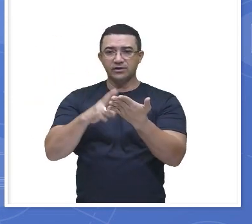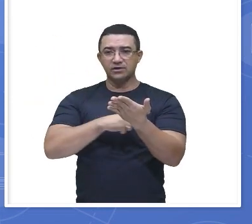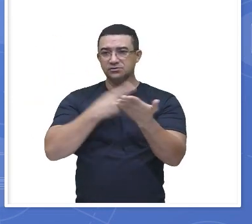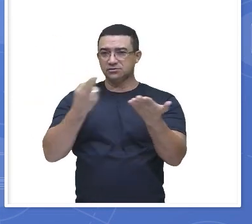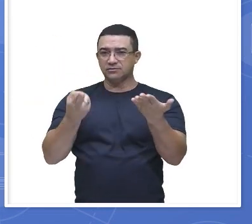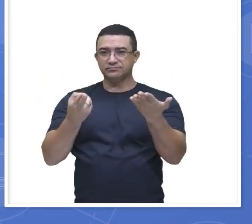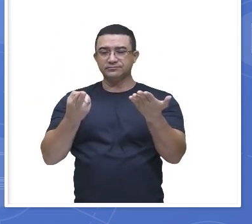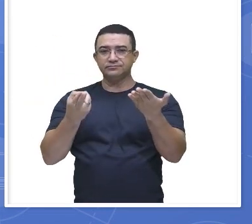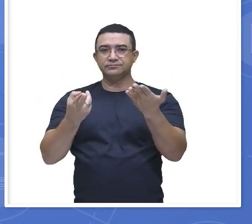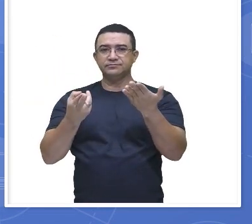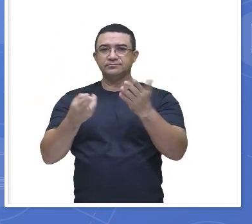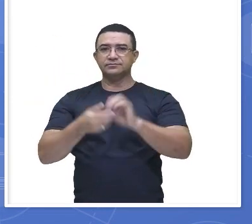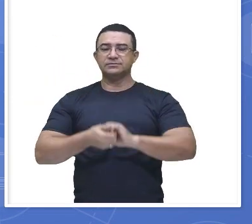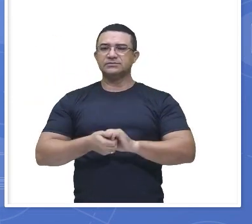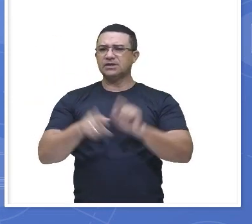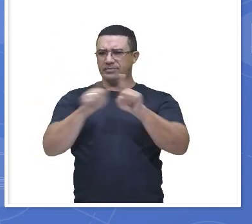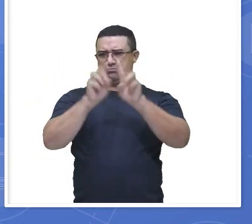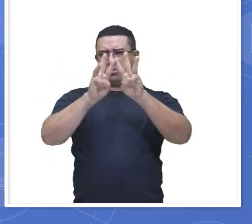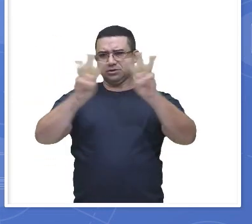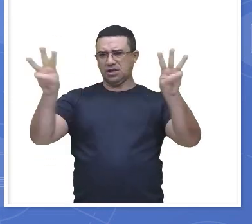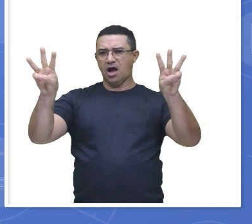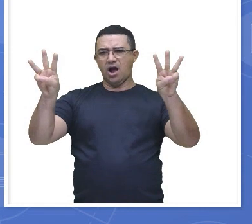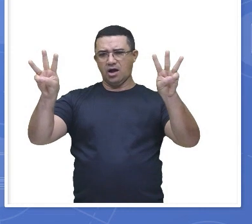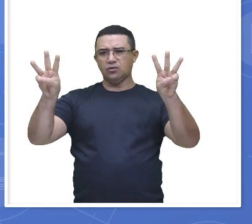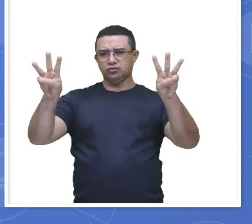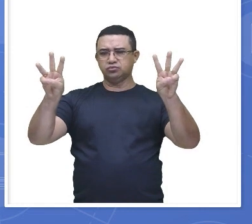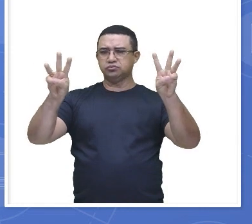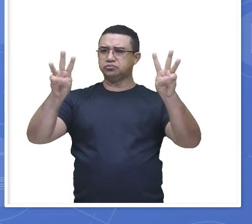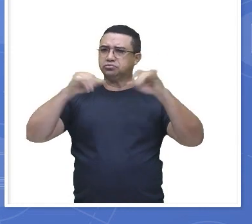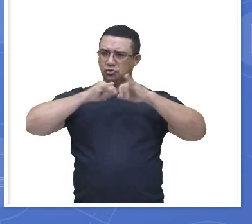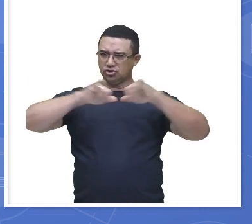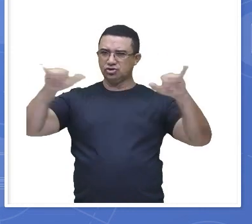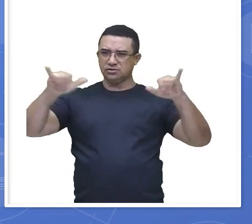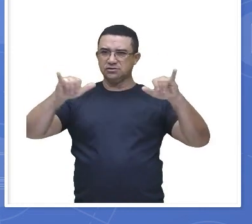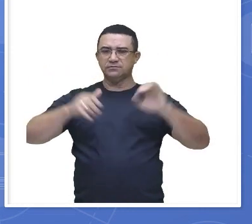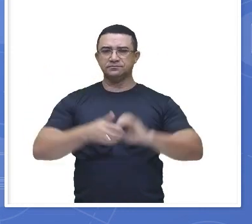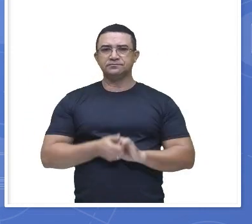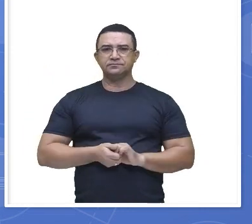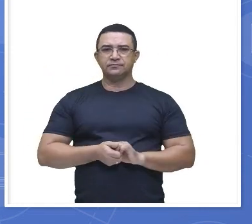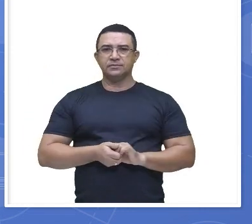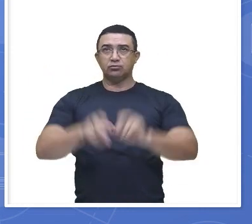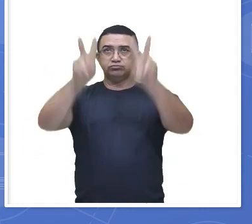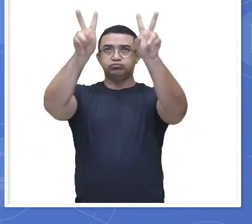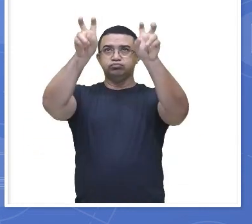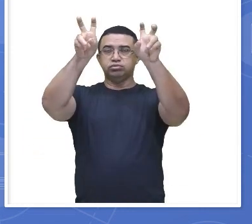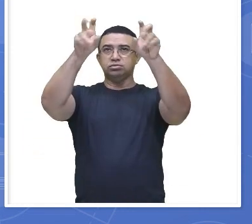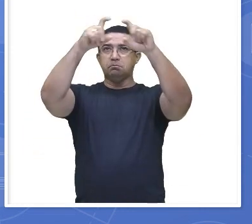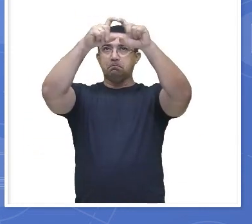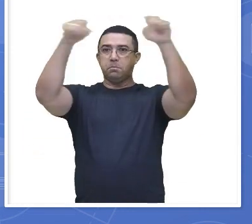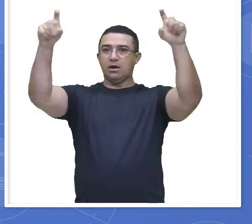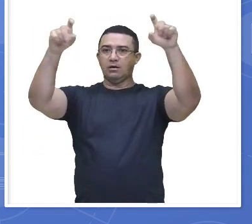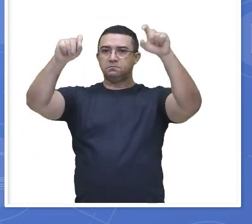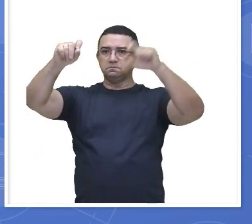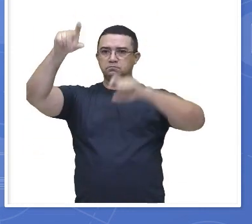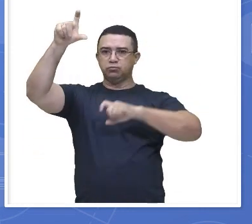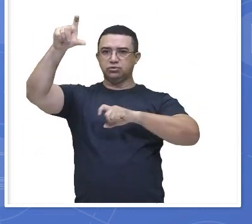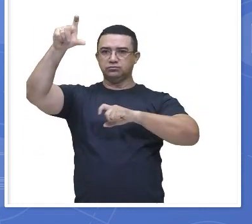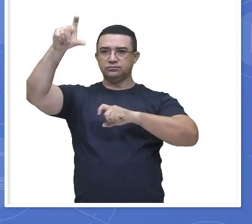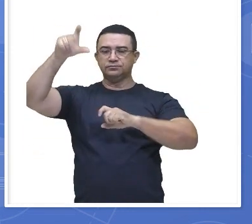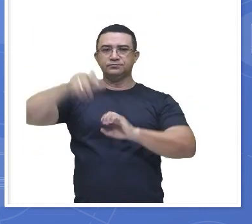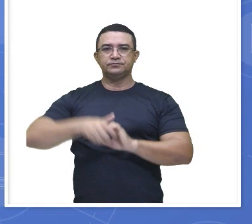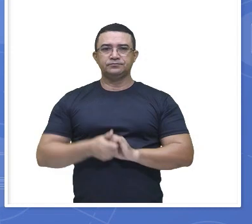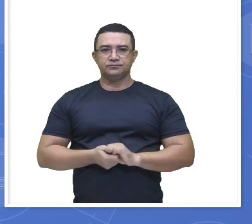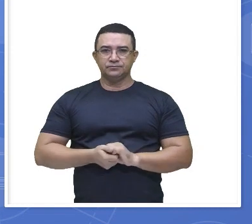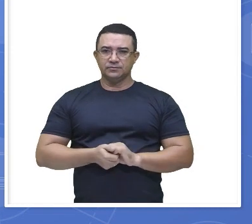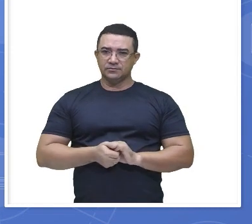relacionada a portais de notícia, né? Então, tem sempre essa tipografia, né? O texto escrito com uma letra maior e de